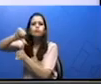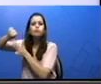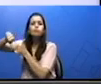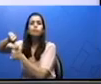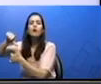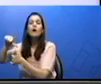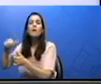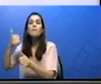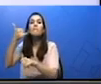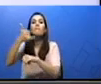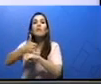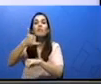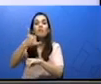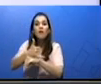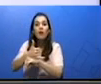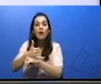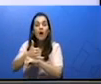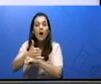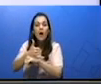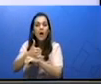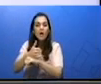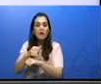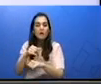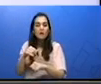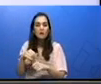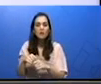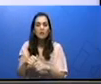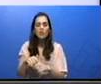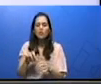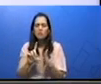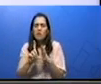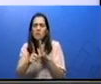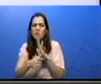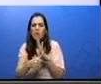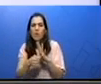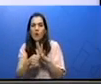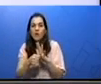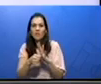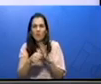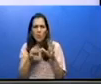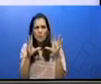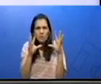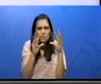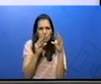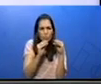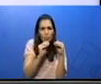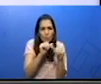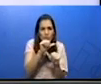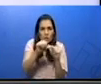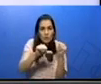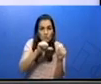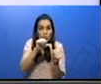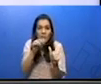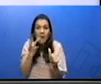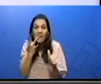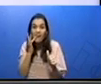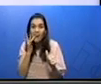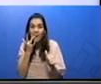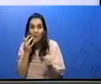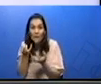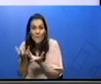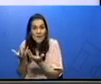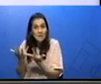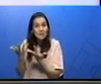metais, de tal forma que o obscuro e comum chumbo pudesse ser transformado num outro metal,